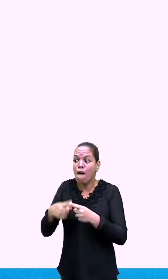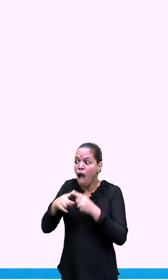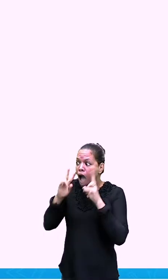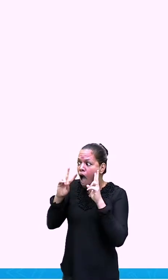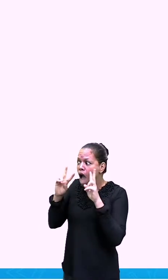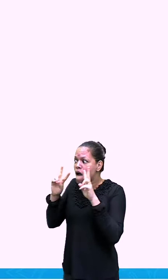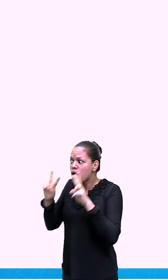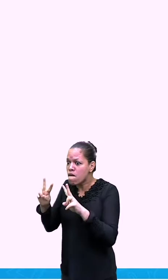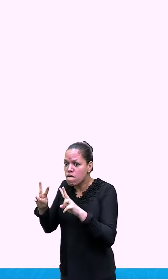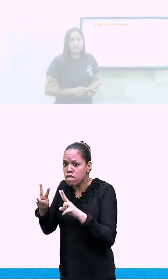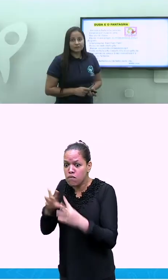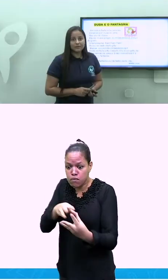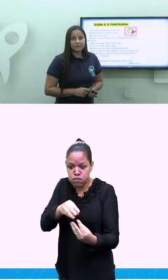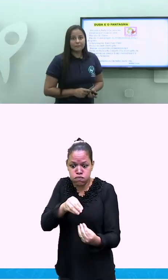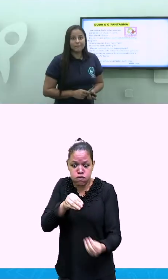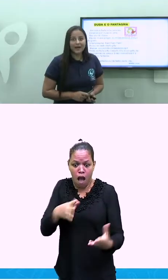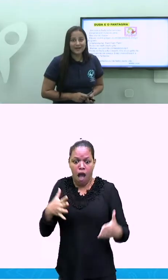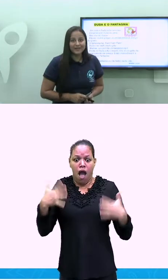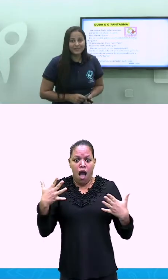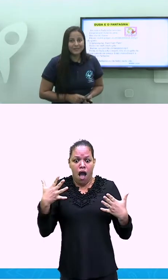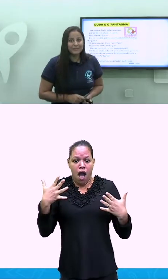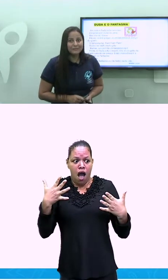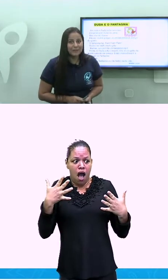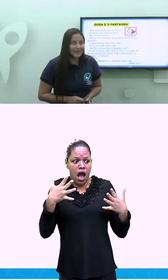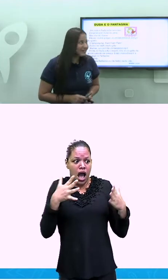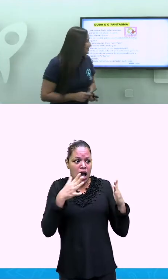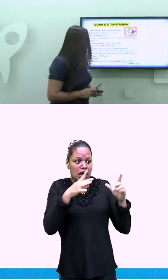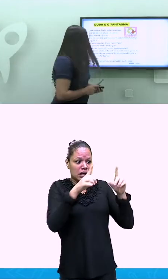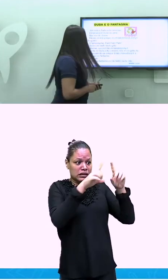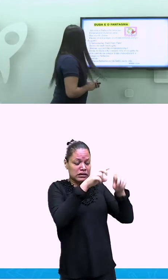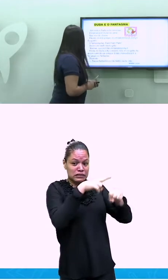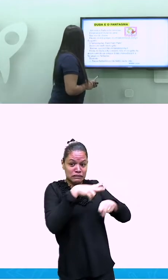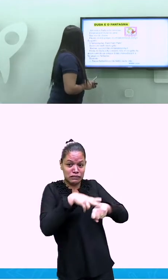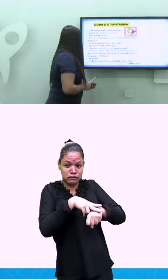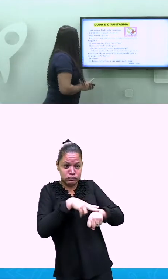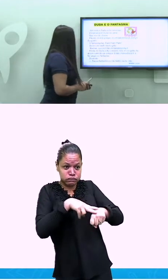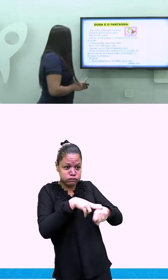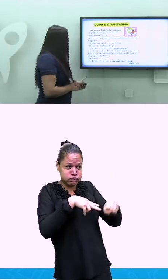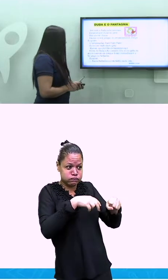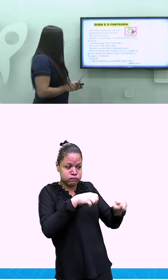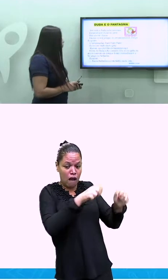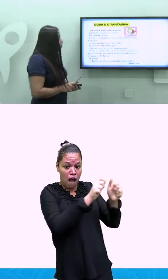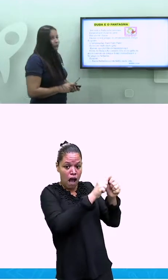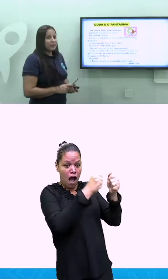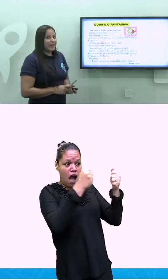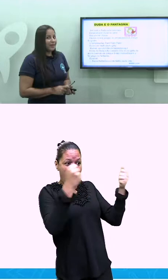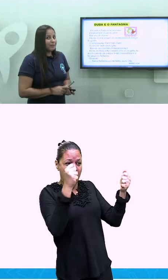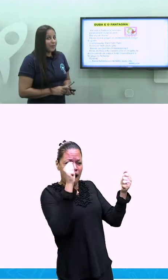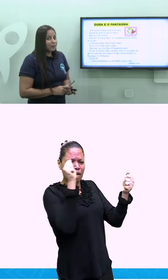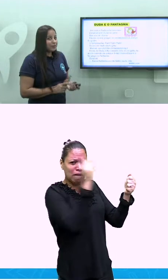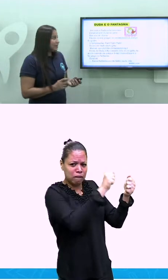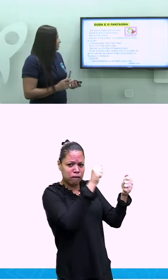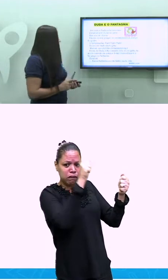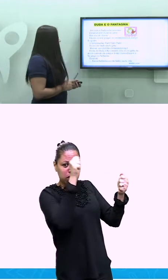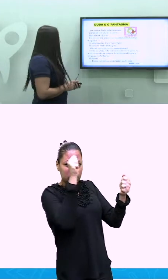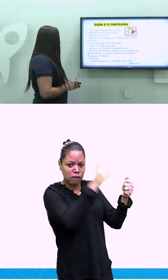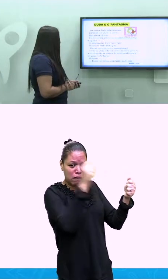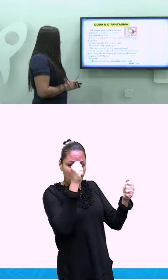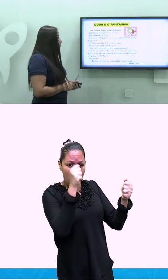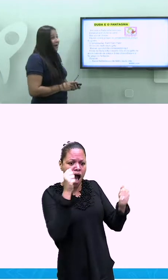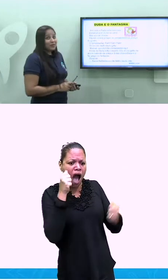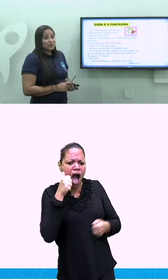fantasma faz pam, pam, pam. Duda, com muito medo,